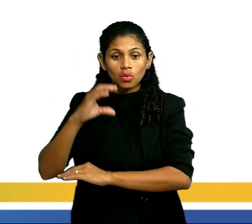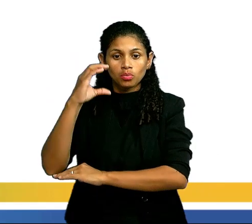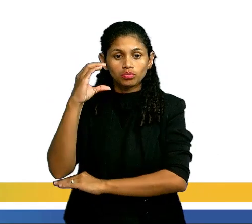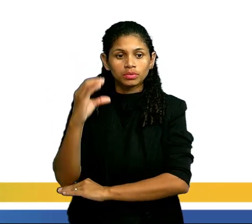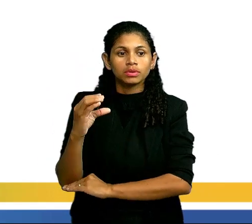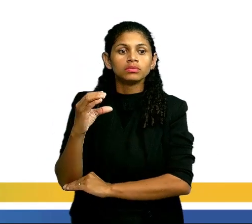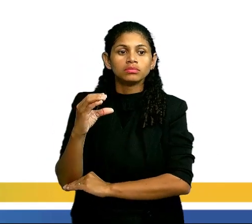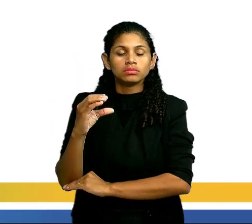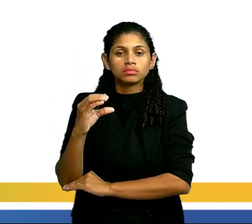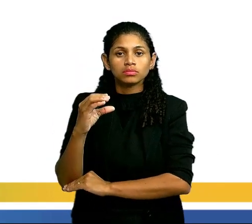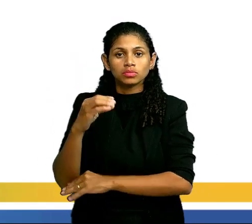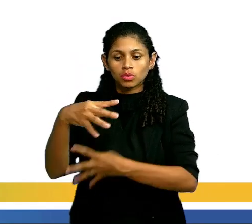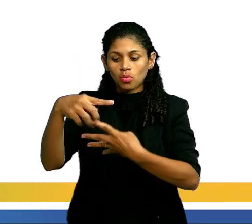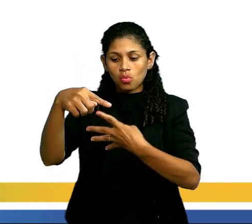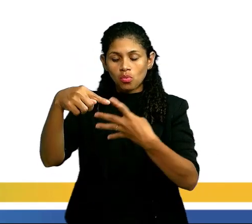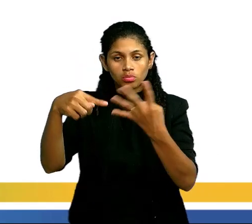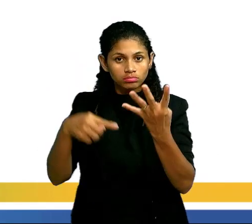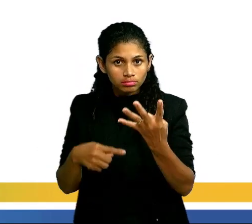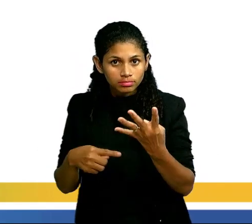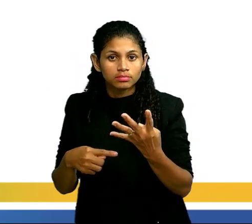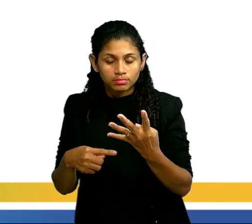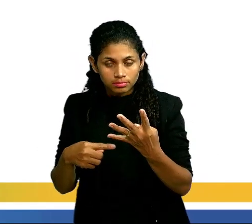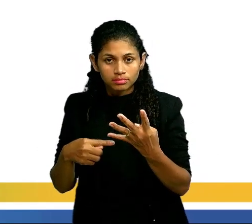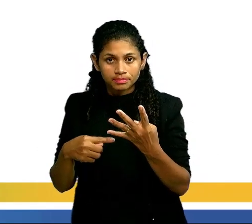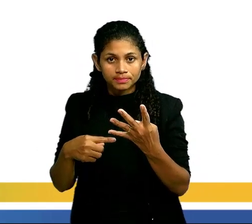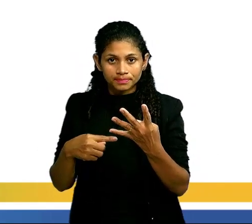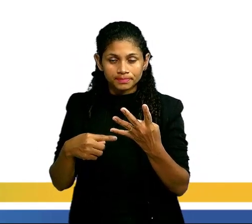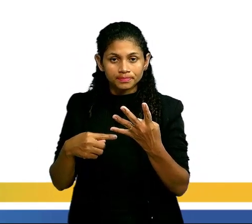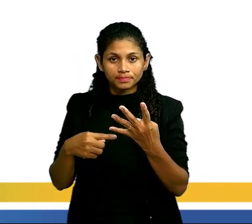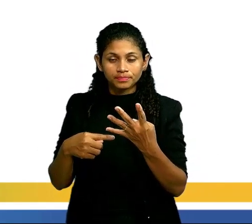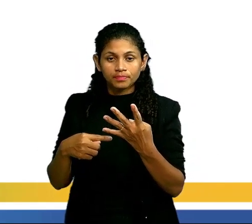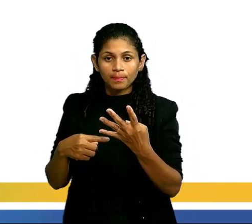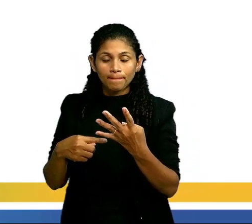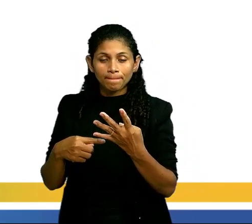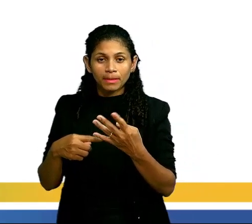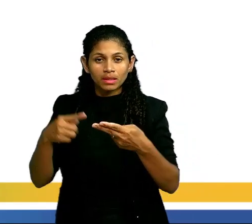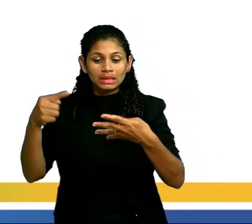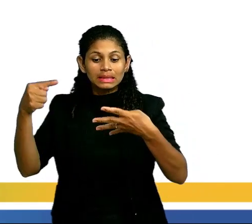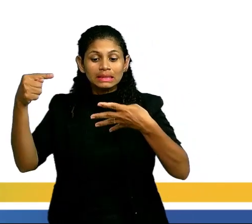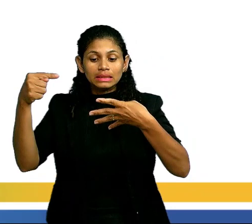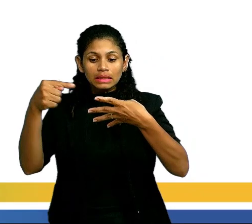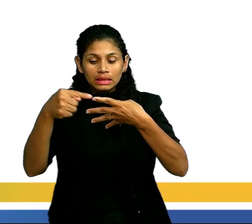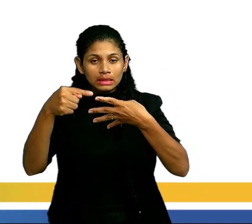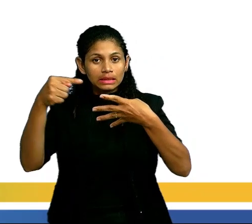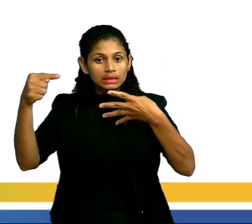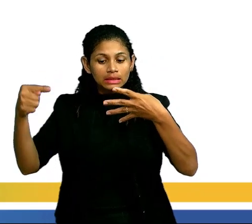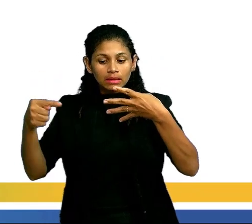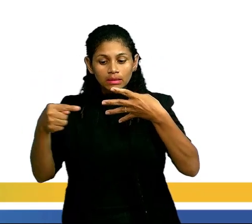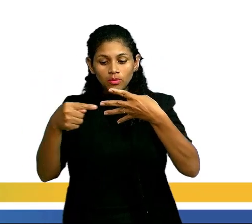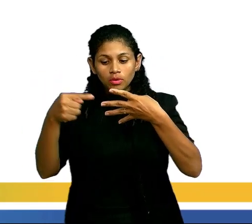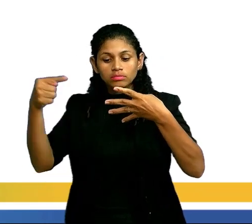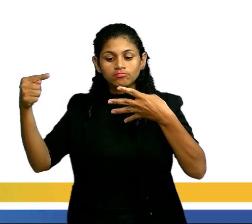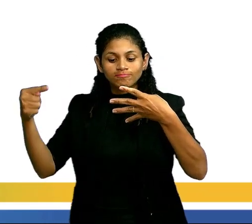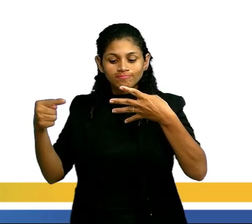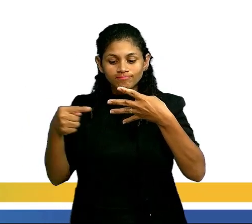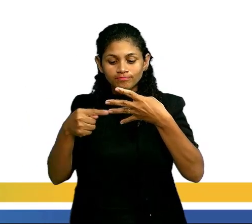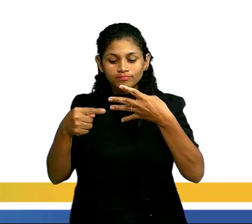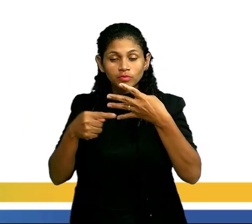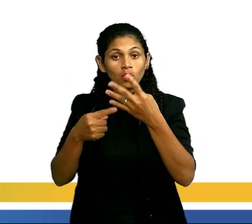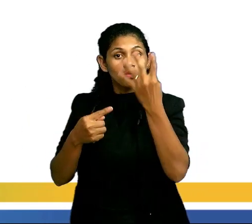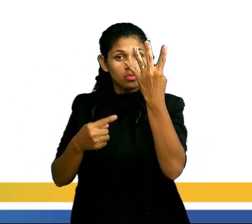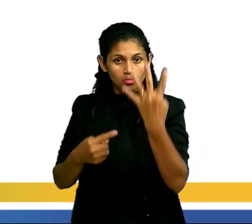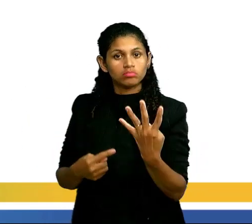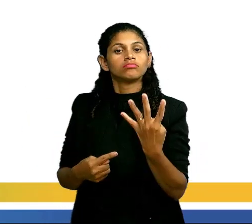tenho um carbono quaternário? O carbono quaternário vai ser aquele carbono que está ligado diretamente a 4